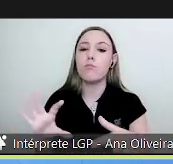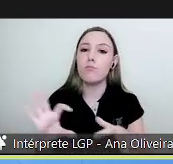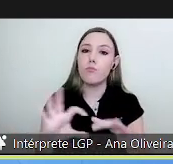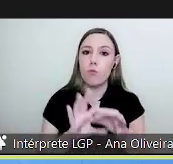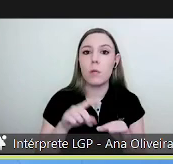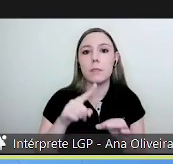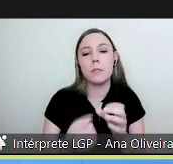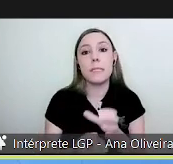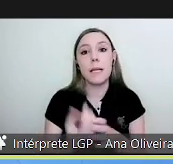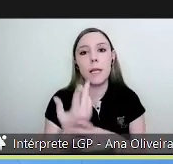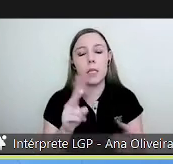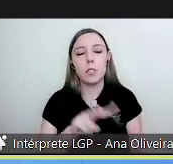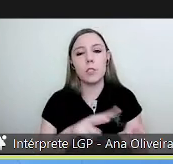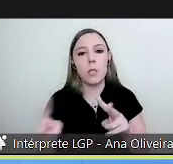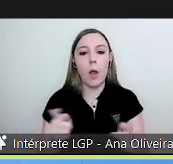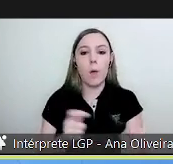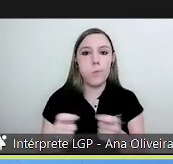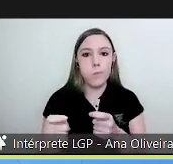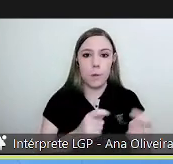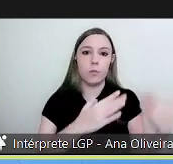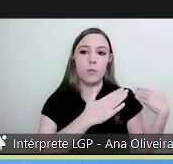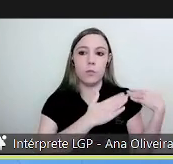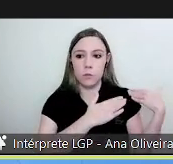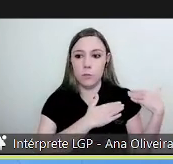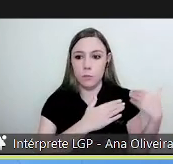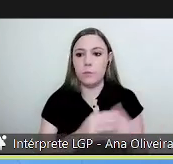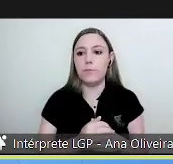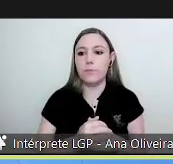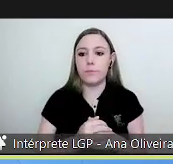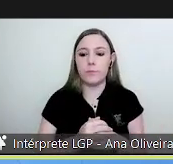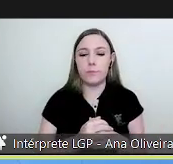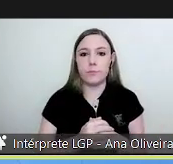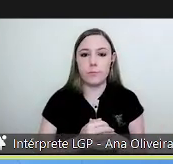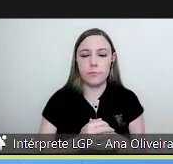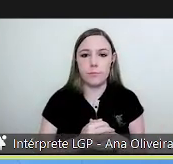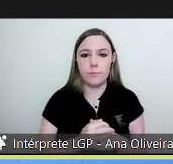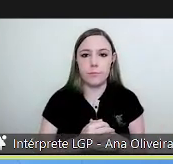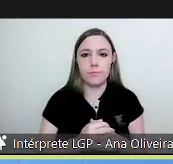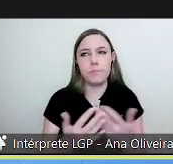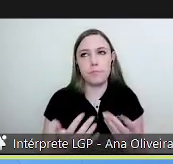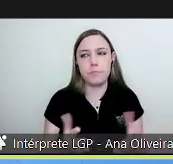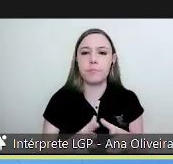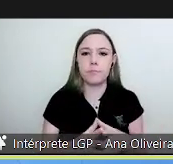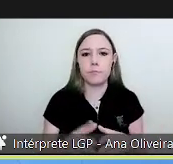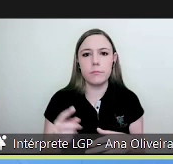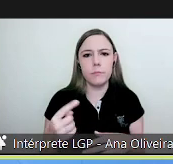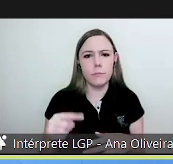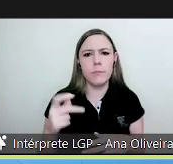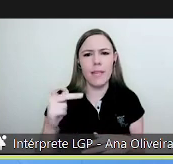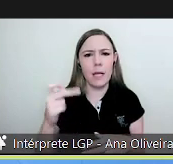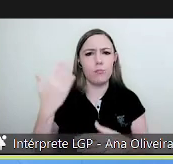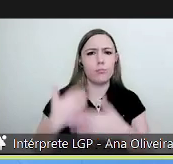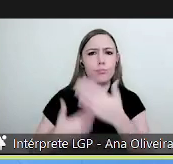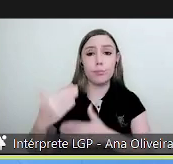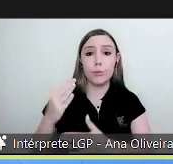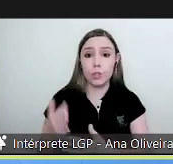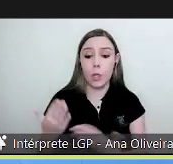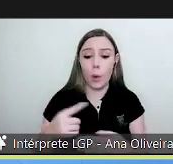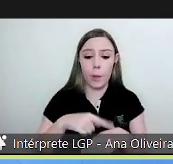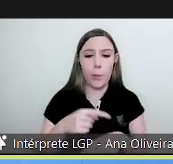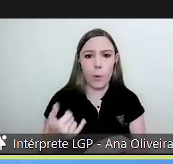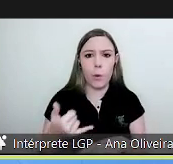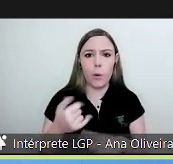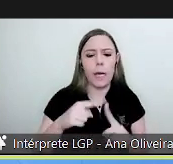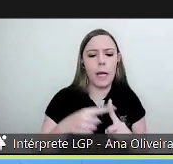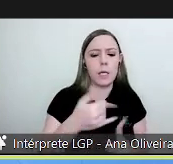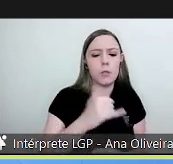uma estratégia de gestão responsável que, enfim, já tem longos anos e que mais recentemente, entre